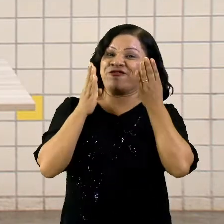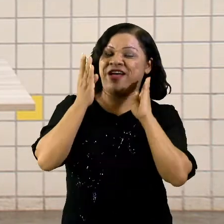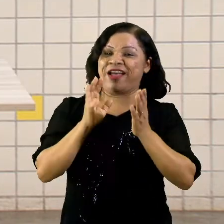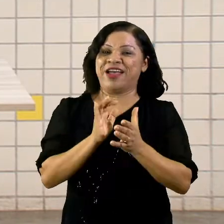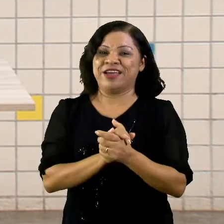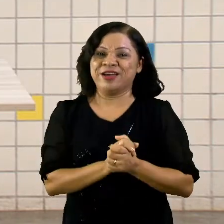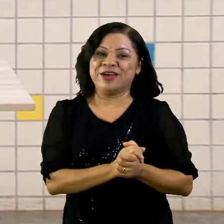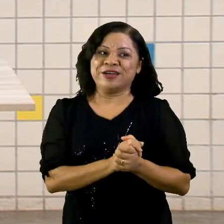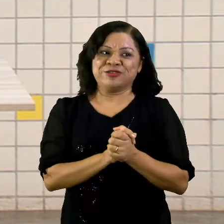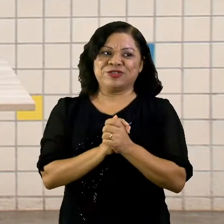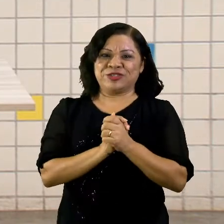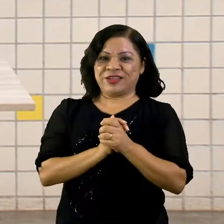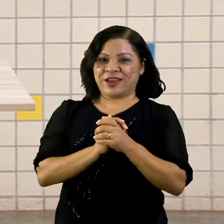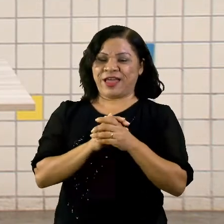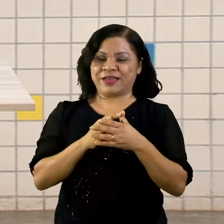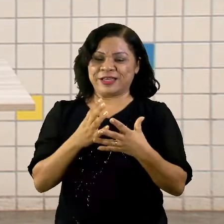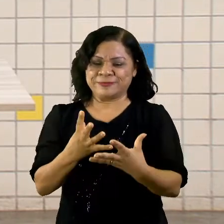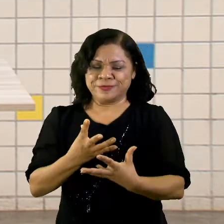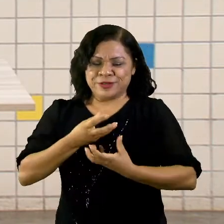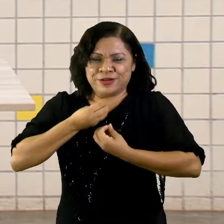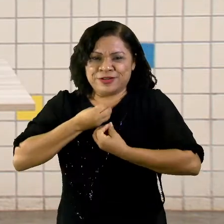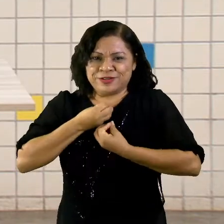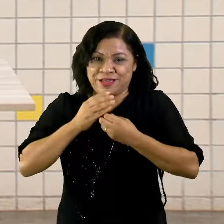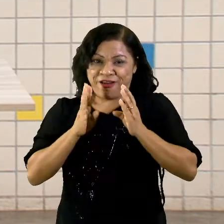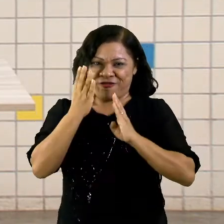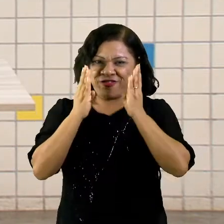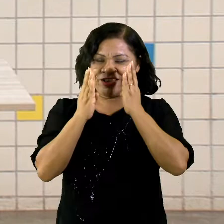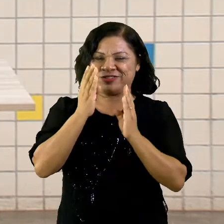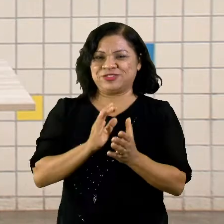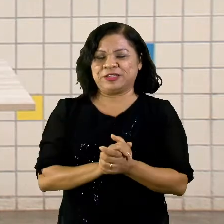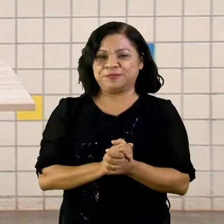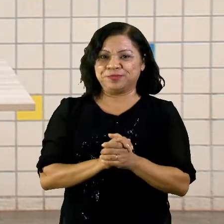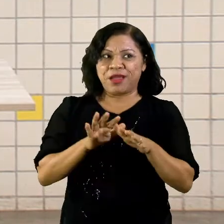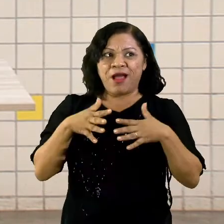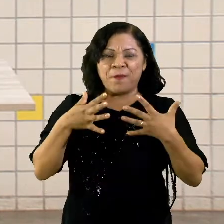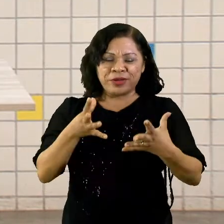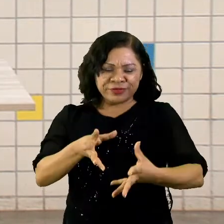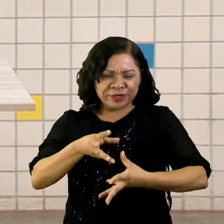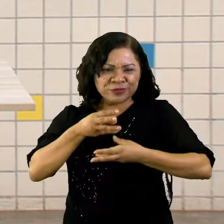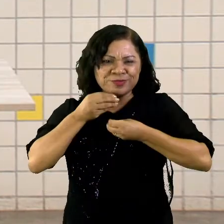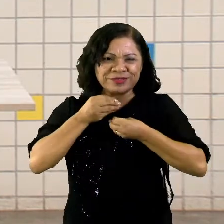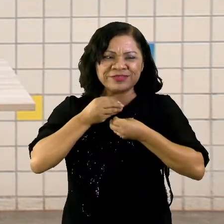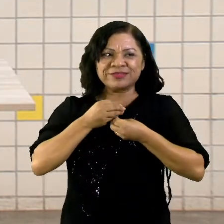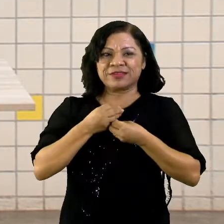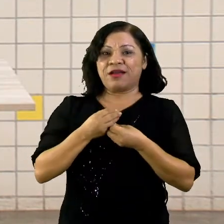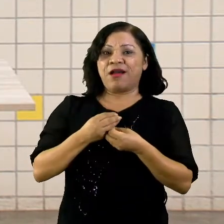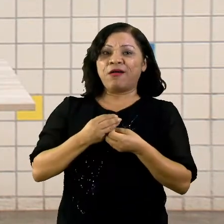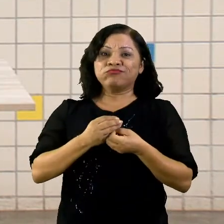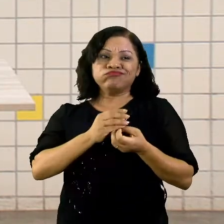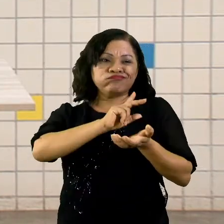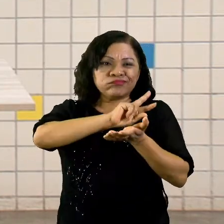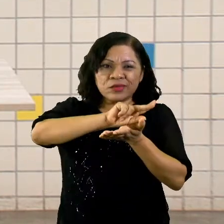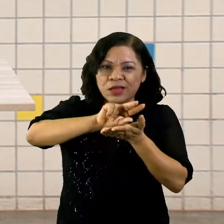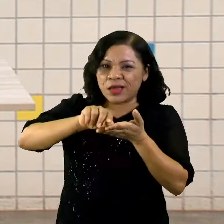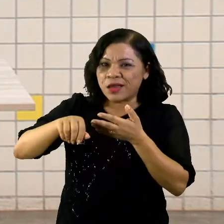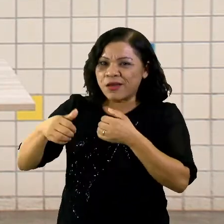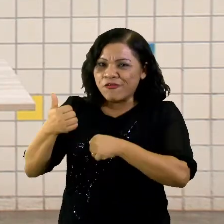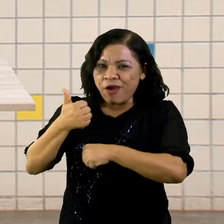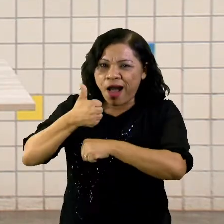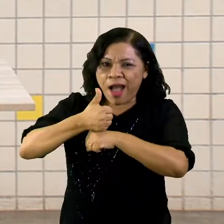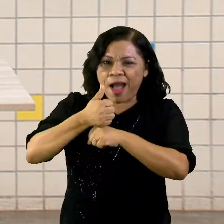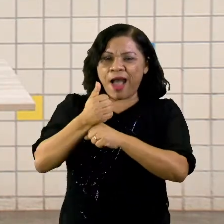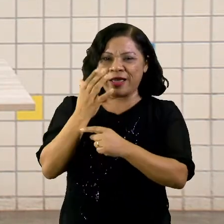e em outras lendas. Falando em inspiração, vários artistas usam a festa